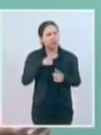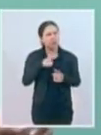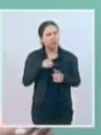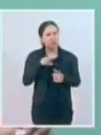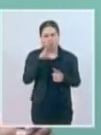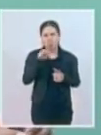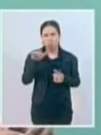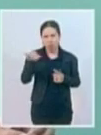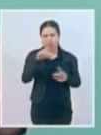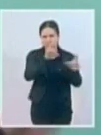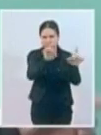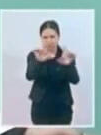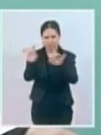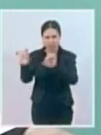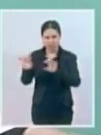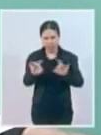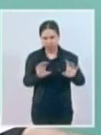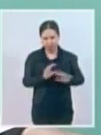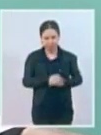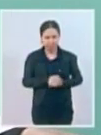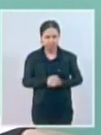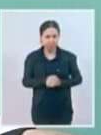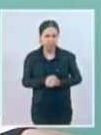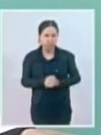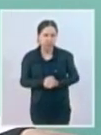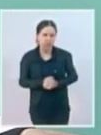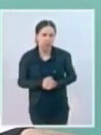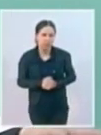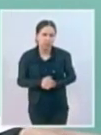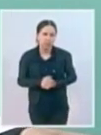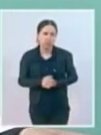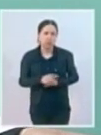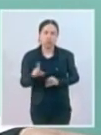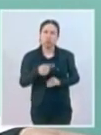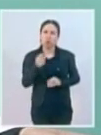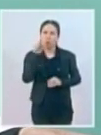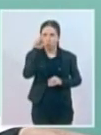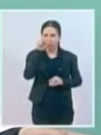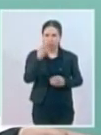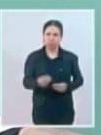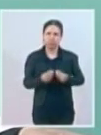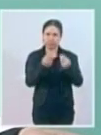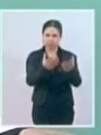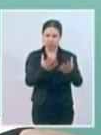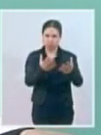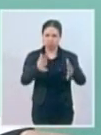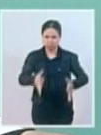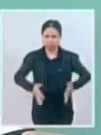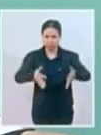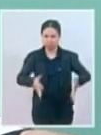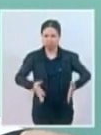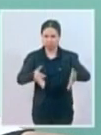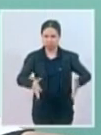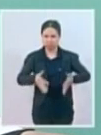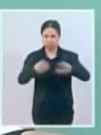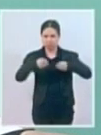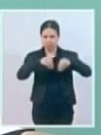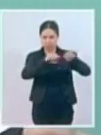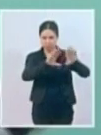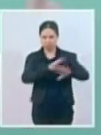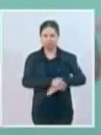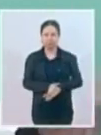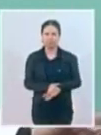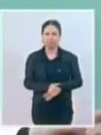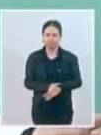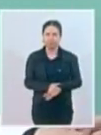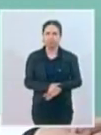que fomos, na primeira, se não me engano, nós entregamos 8 cadeiras de rodas. Nós entregamos,